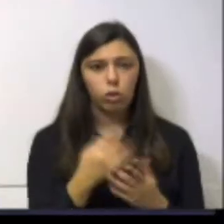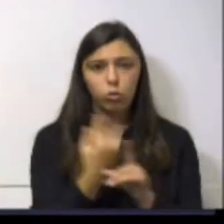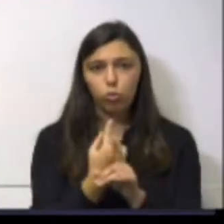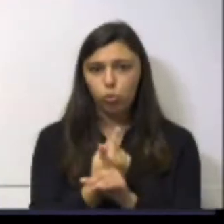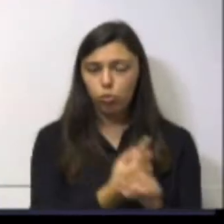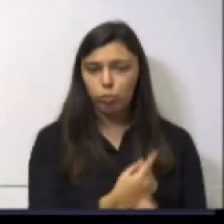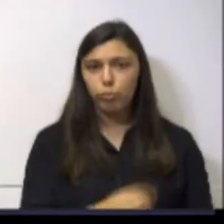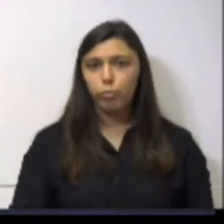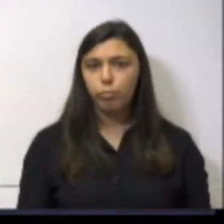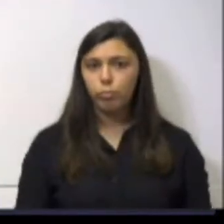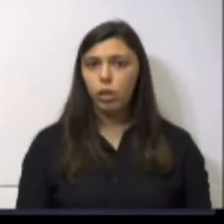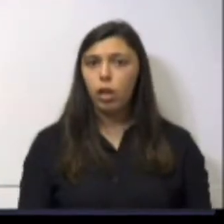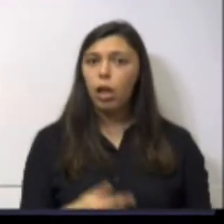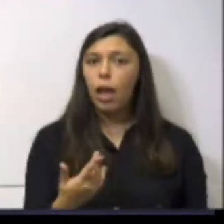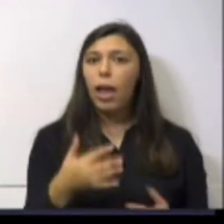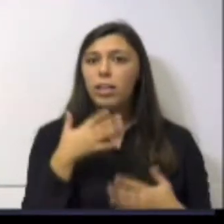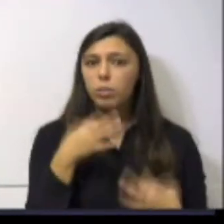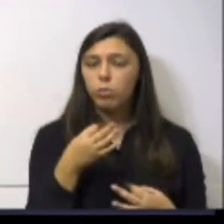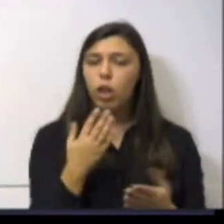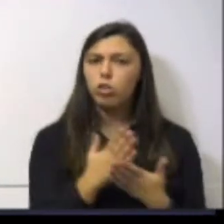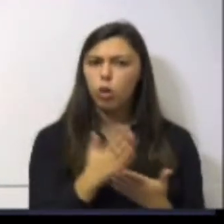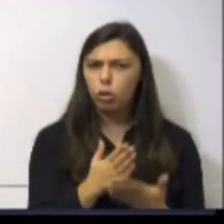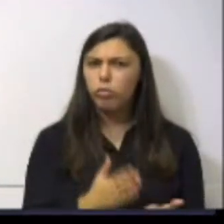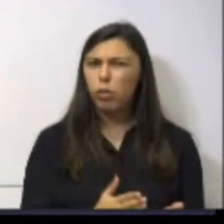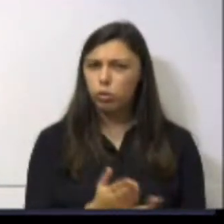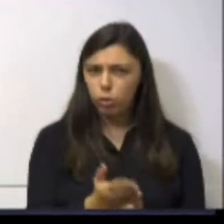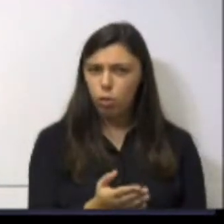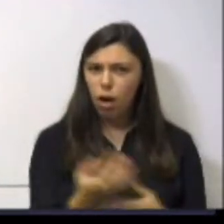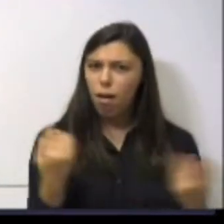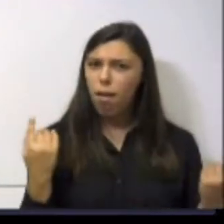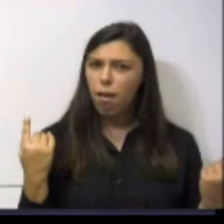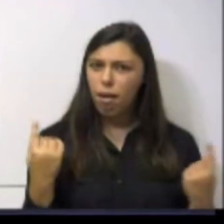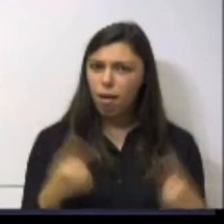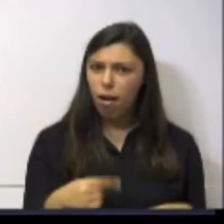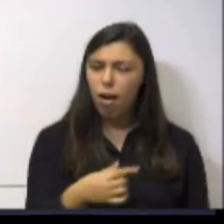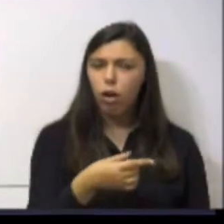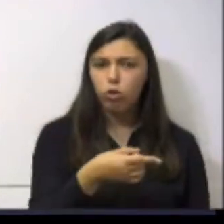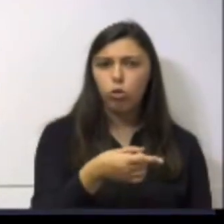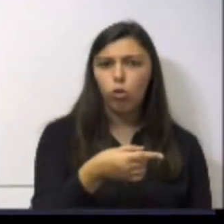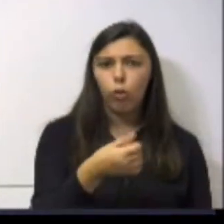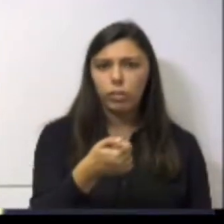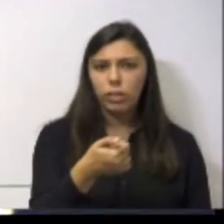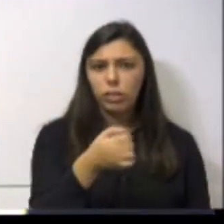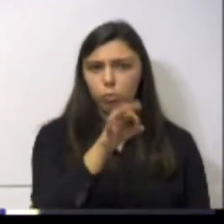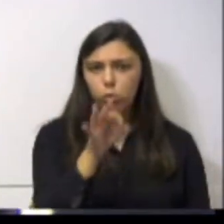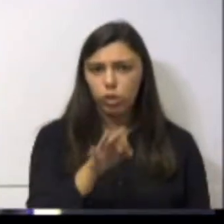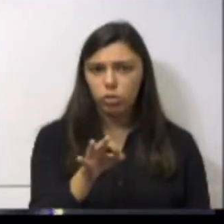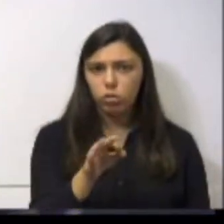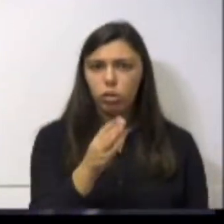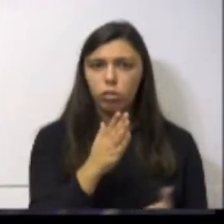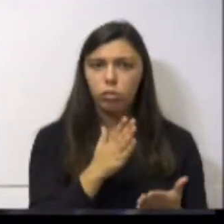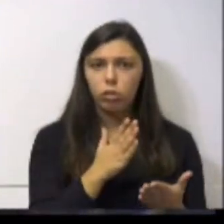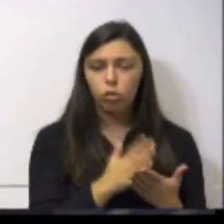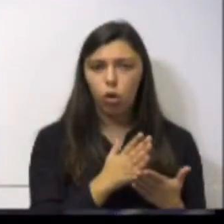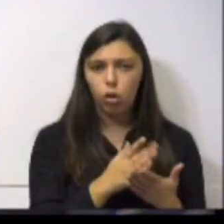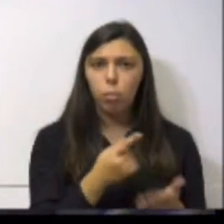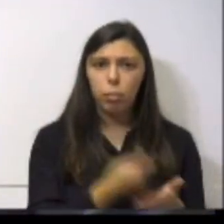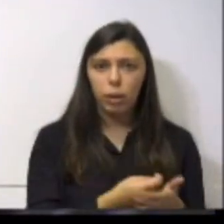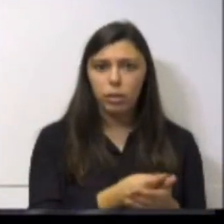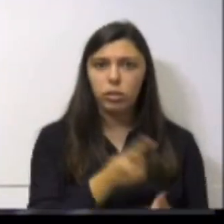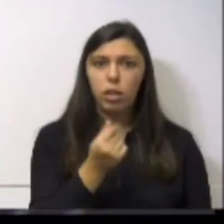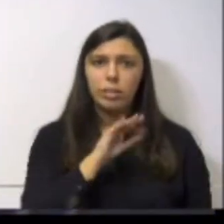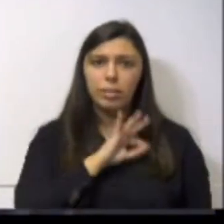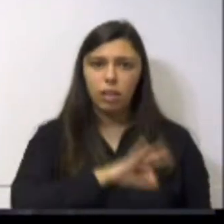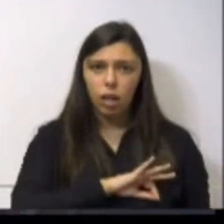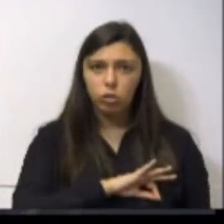simples, Sr. Vice-Presidente. As escolas vão continuar a ter 95% do orçamento da escola para pagamento de salários e